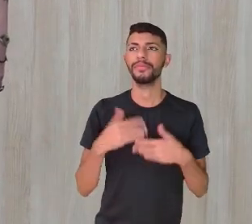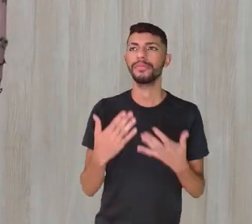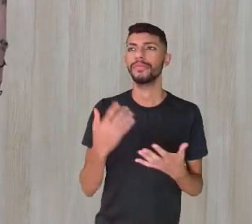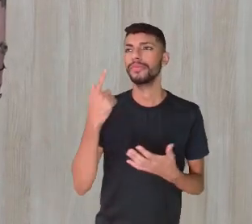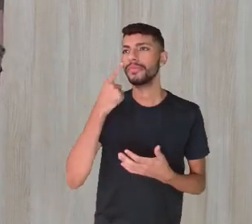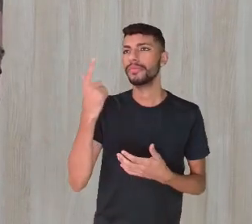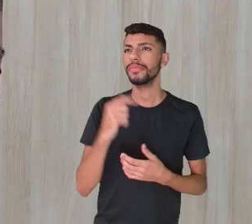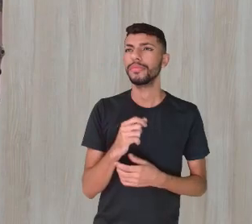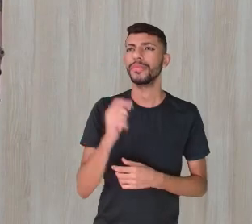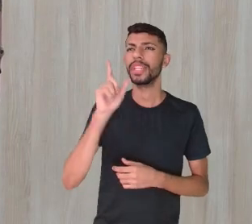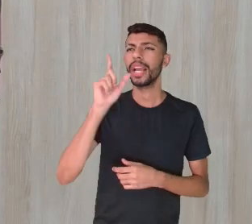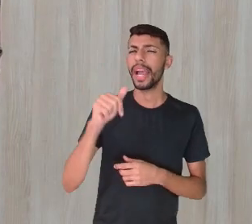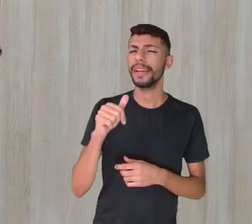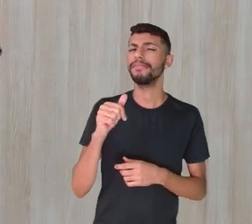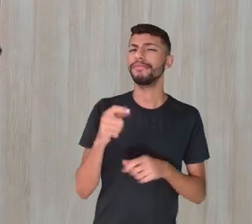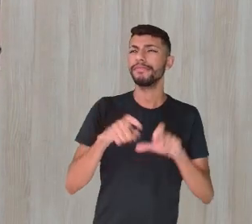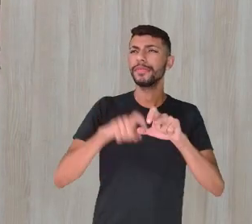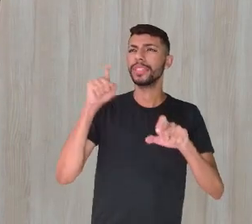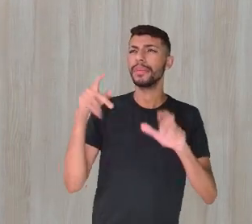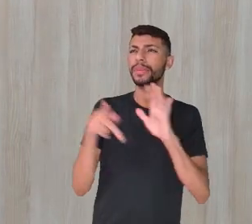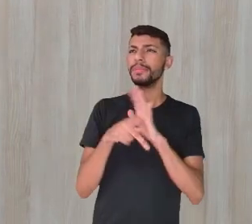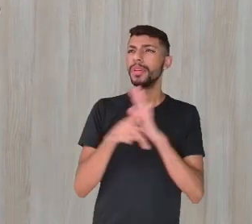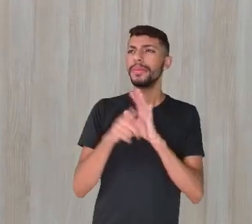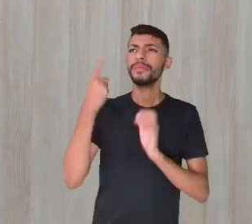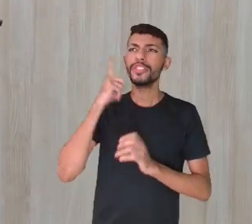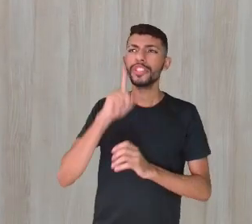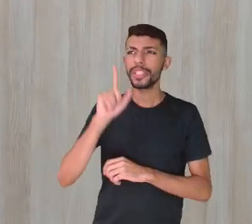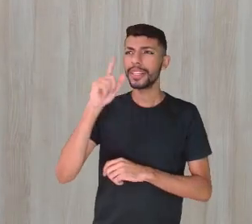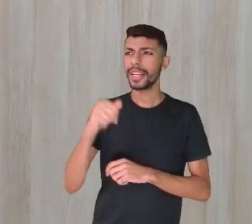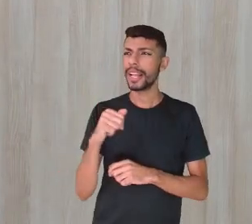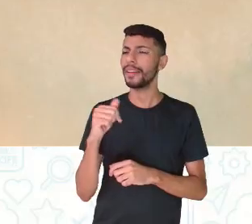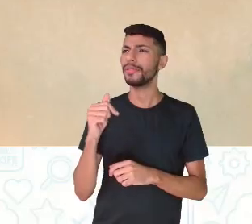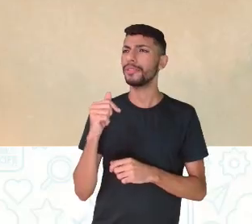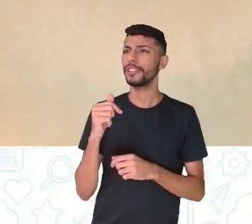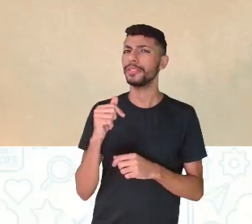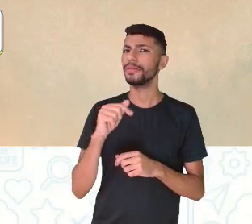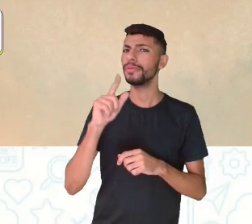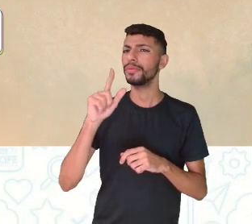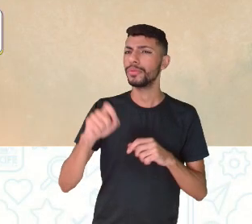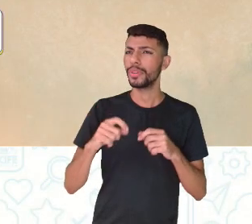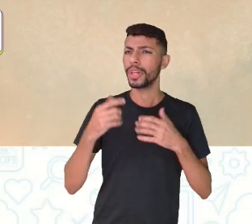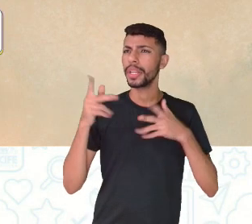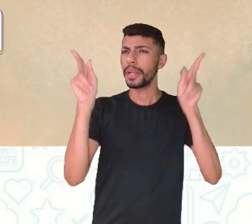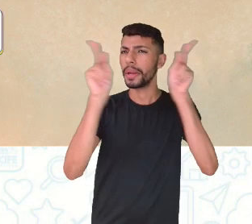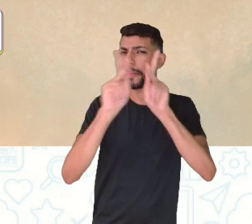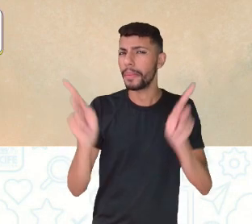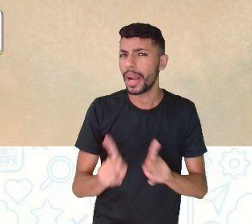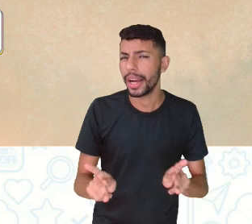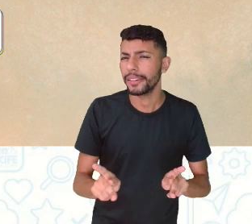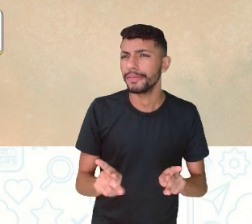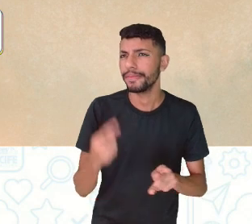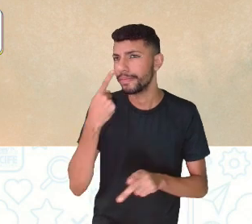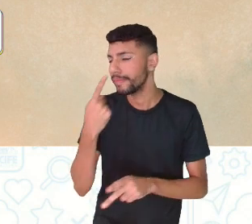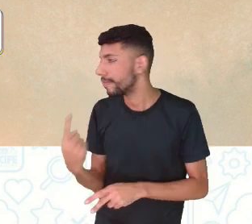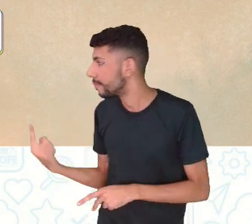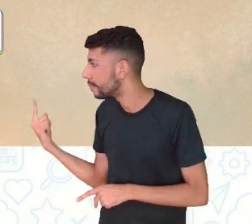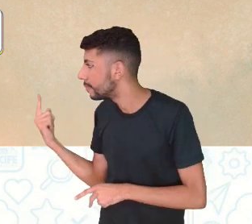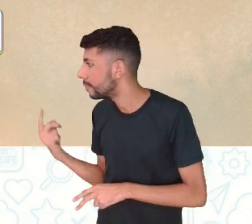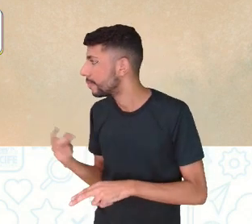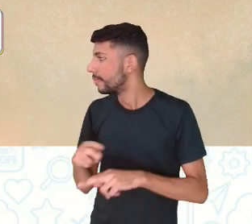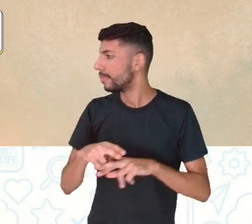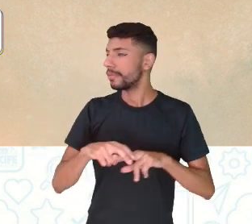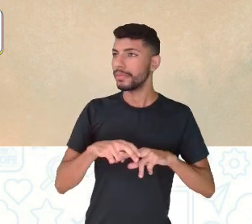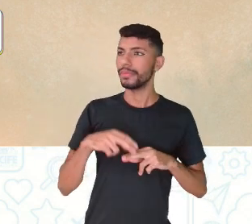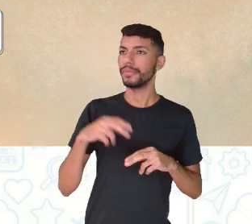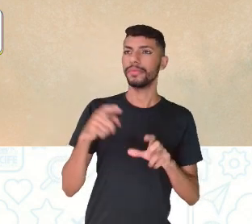veja, a independência dos Estados Unidos foi pacífica, vejam aí no slide. Após a declaração, será